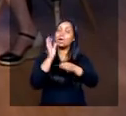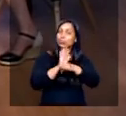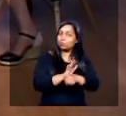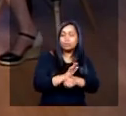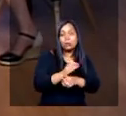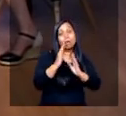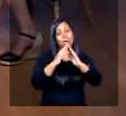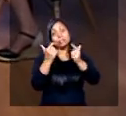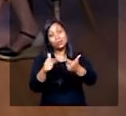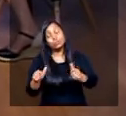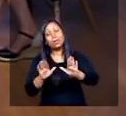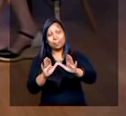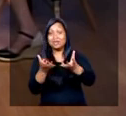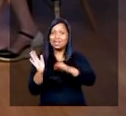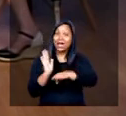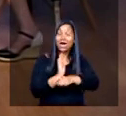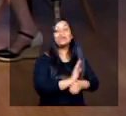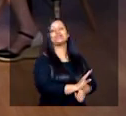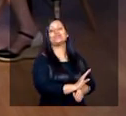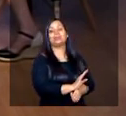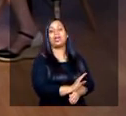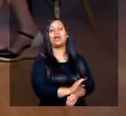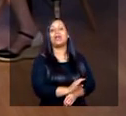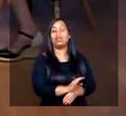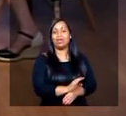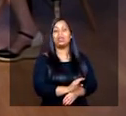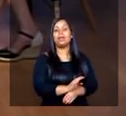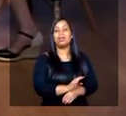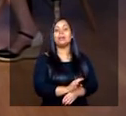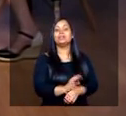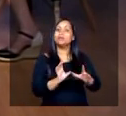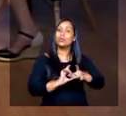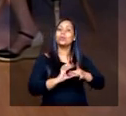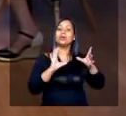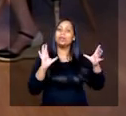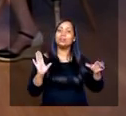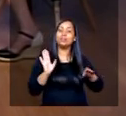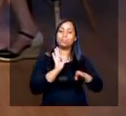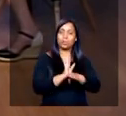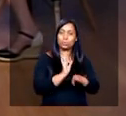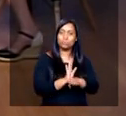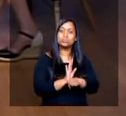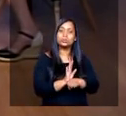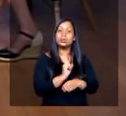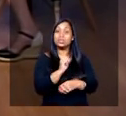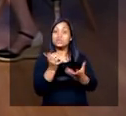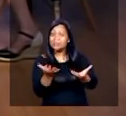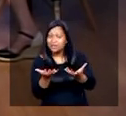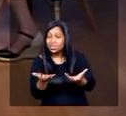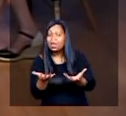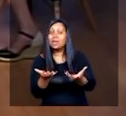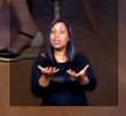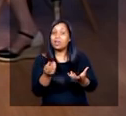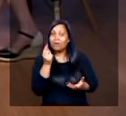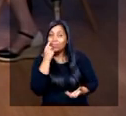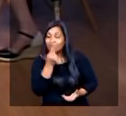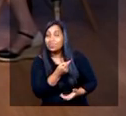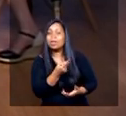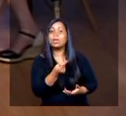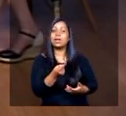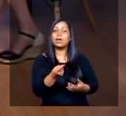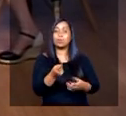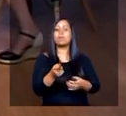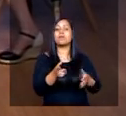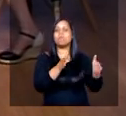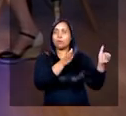mesmo que não tenha uma casa, mas quiser ajudar, elas estão muito disponíveis para ajuda. E se você quiser acompanhar, esse programa vai na